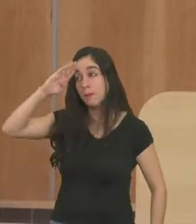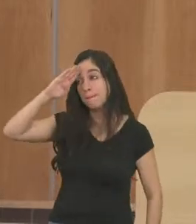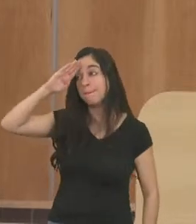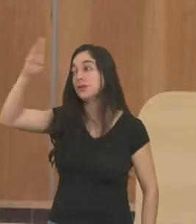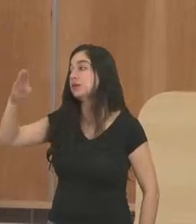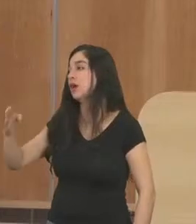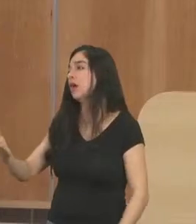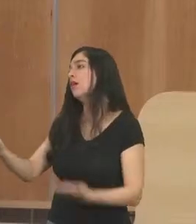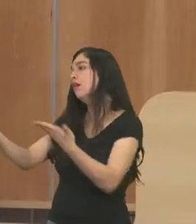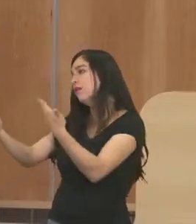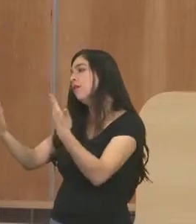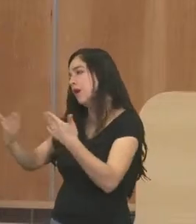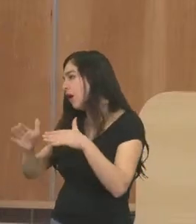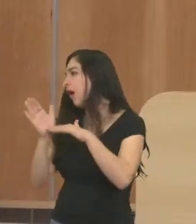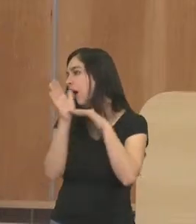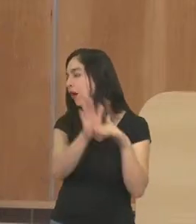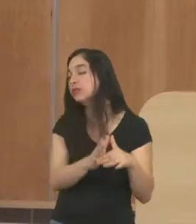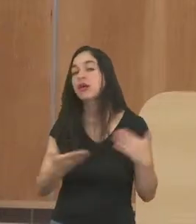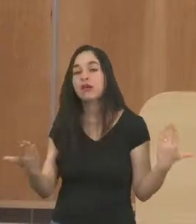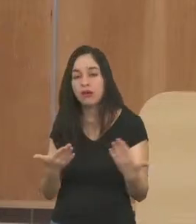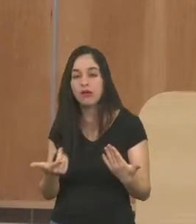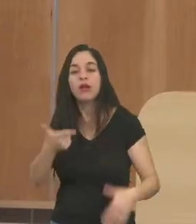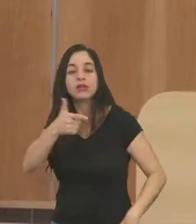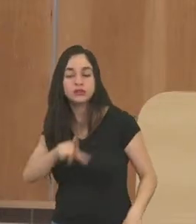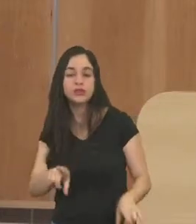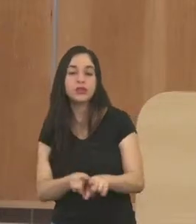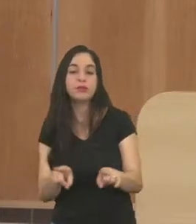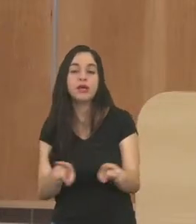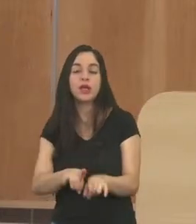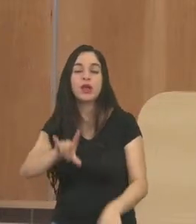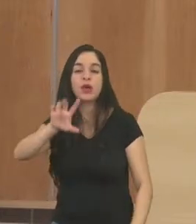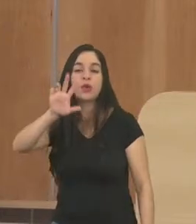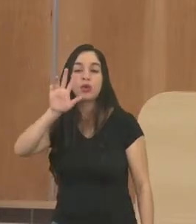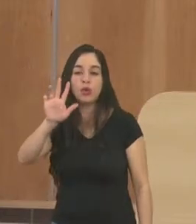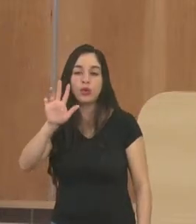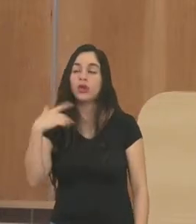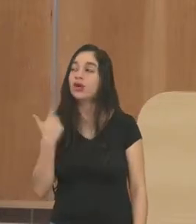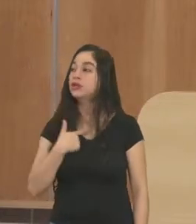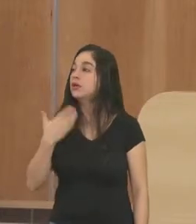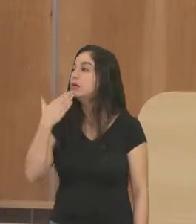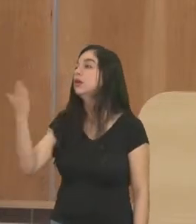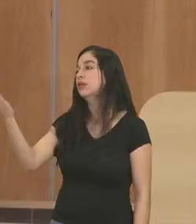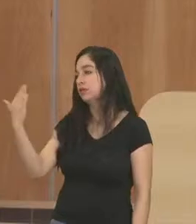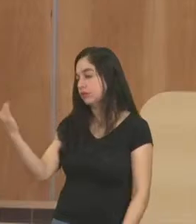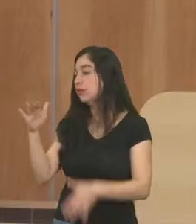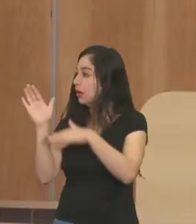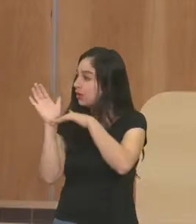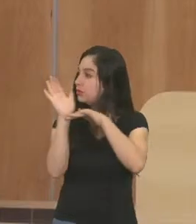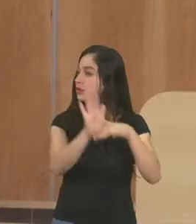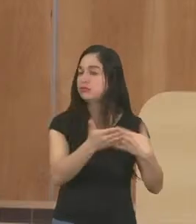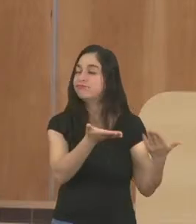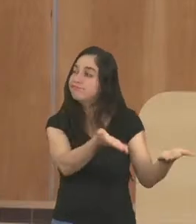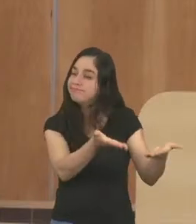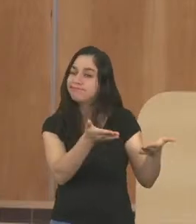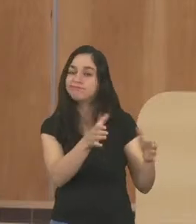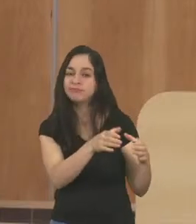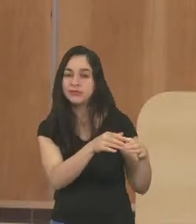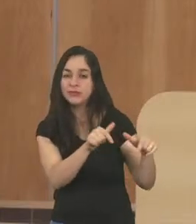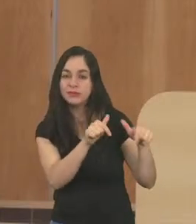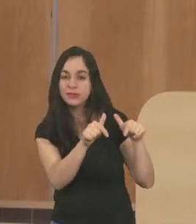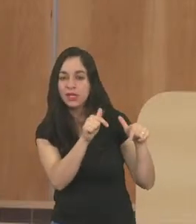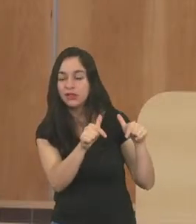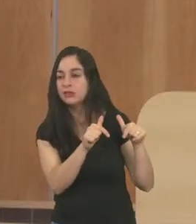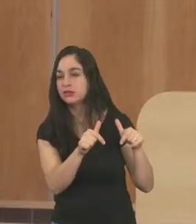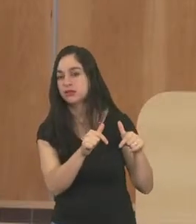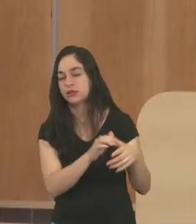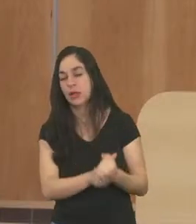gente cobra o presidente, que é o Lula. Então eu queria deixar aqui, oficialmente para vocês, o que eu falo aqui